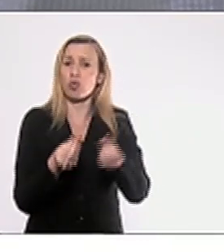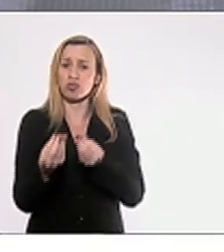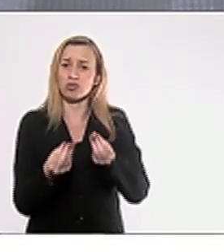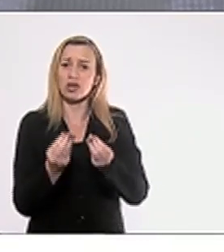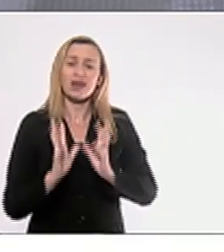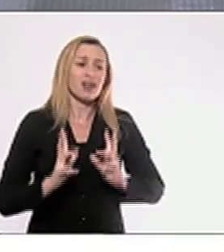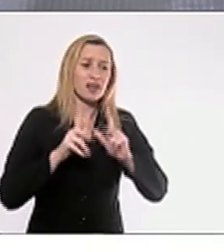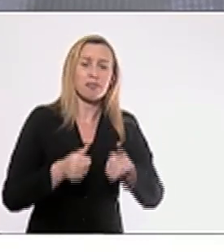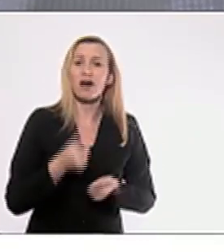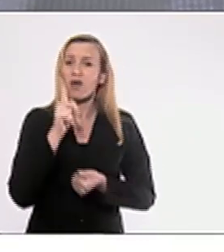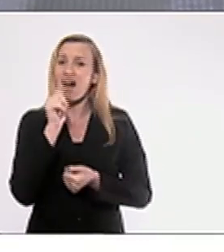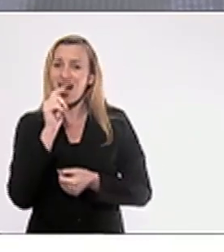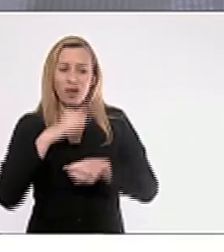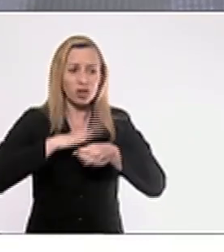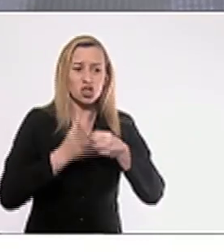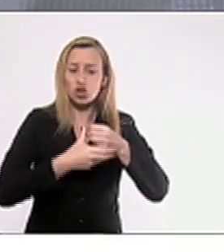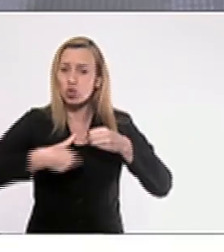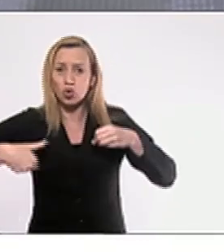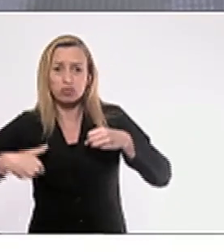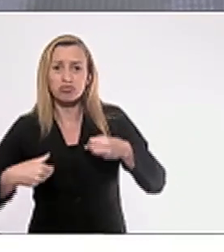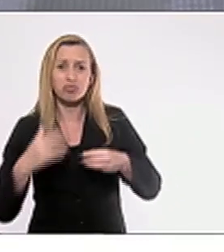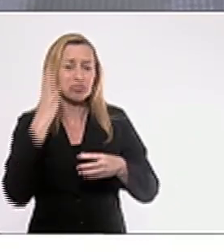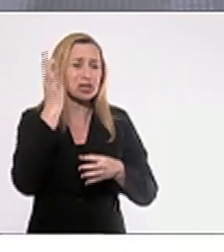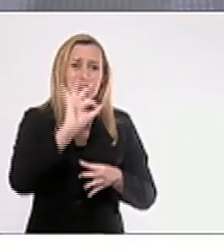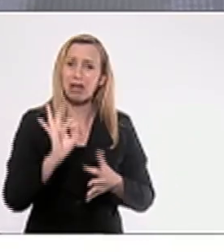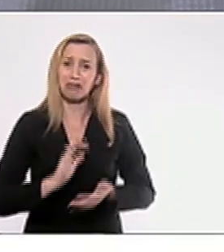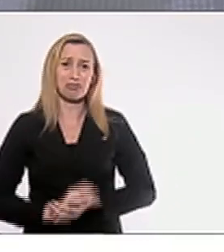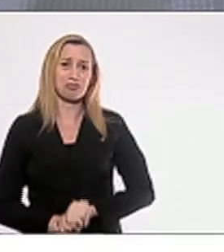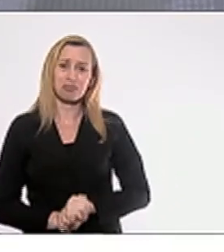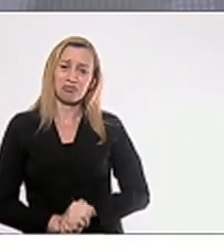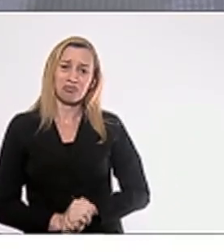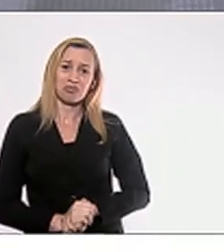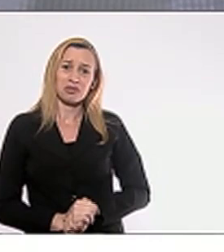e esgoto de terceiros? Isso para mim, não ficou claro para mim, para poder esclarecer.